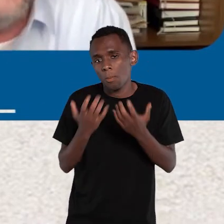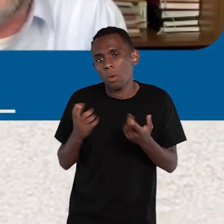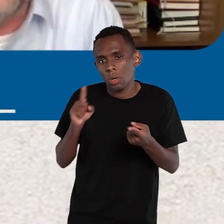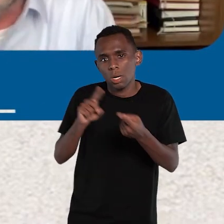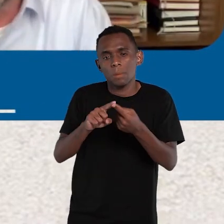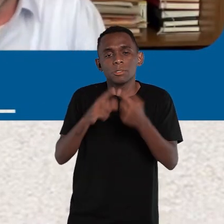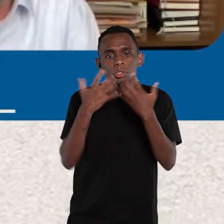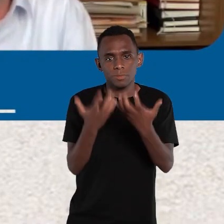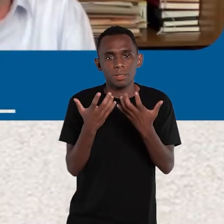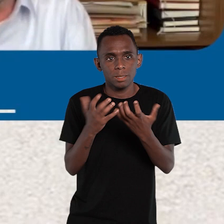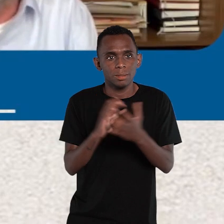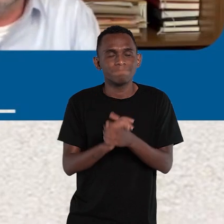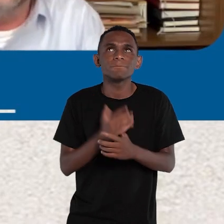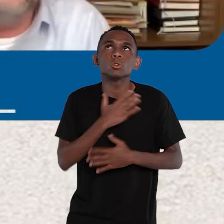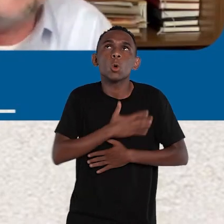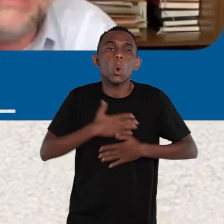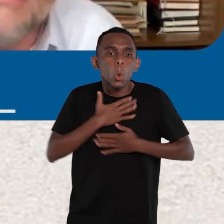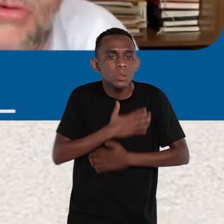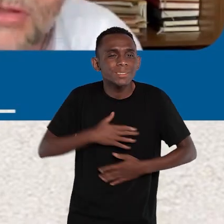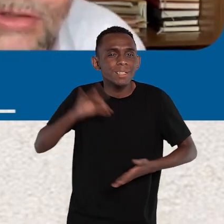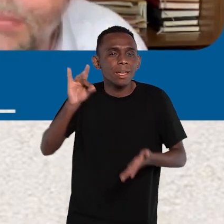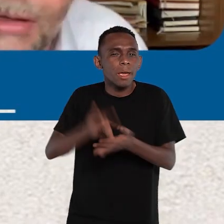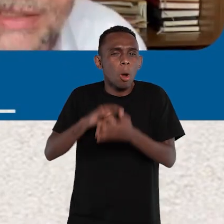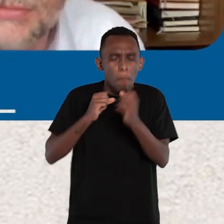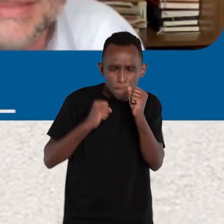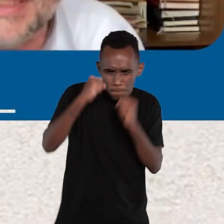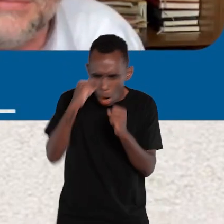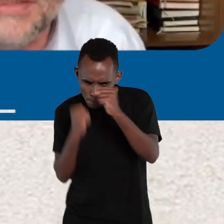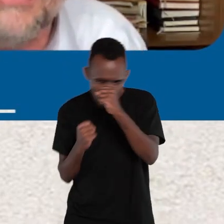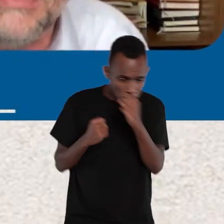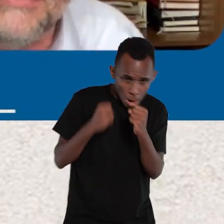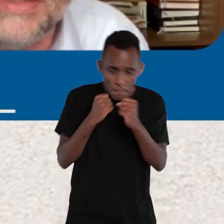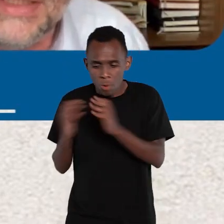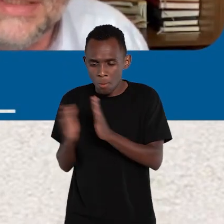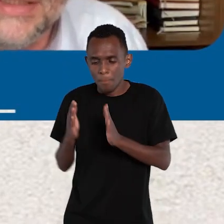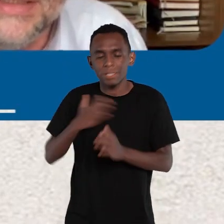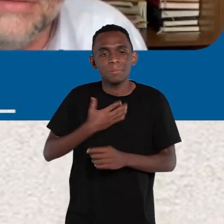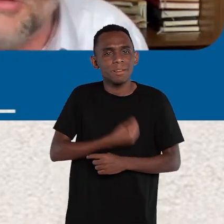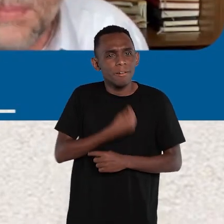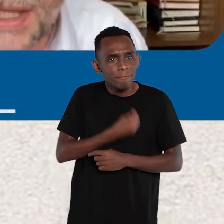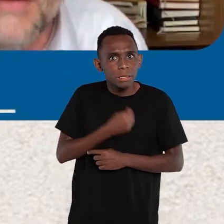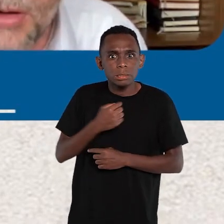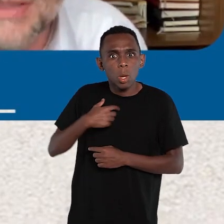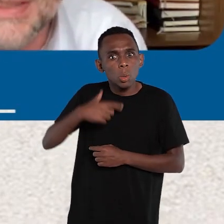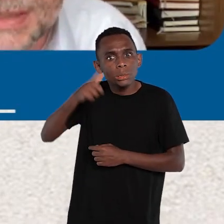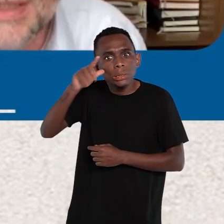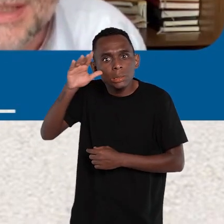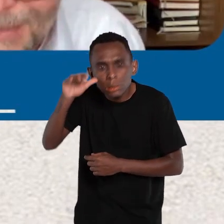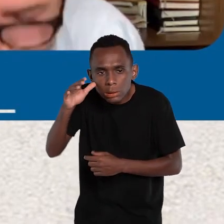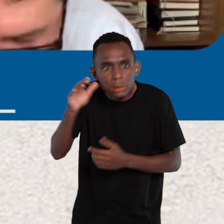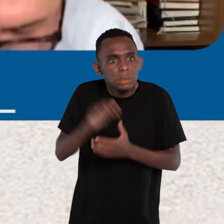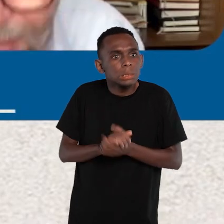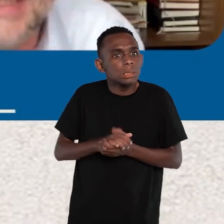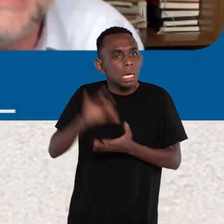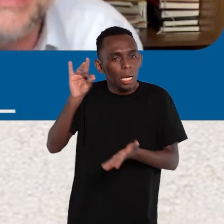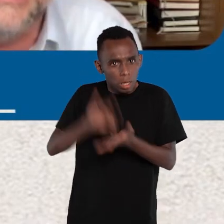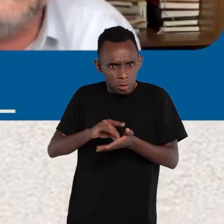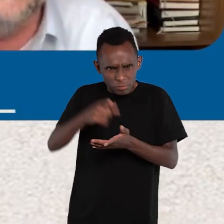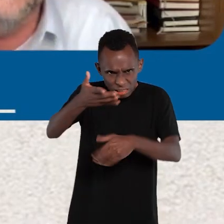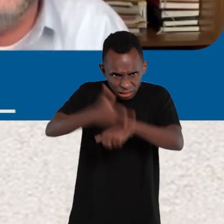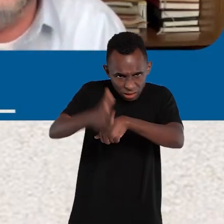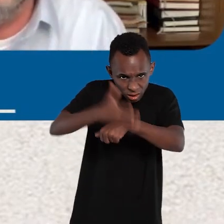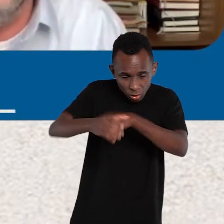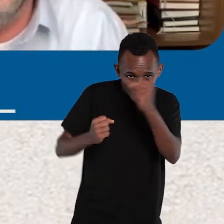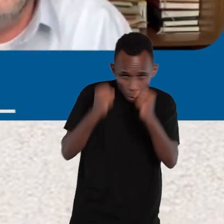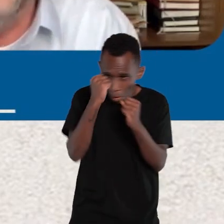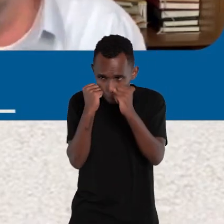era isso que eu queria falar. Era desse universo. Eu gostei muito de boxe num certo período da minha vida. Eu acompanhava boxe assim, com muita seriedade. Você